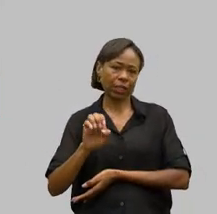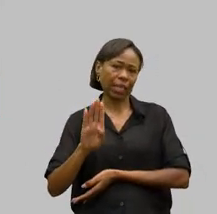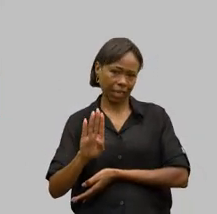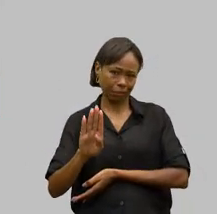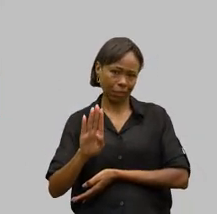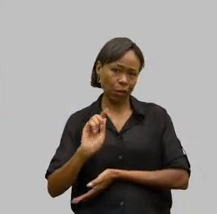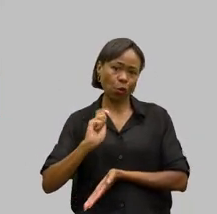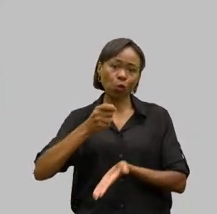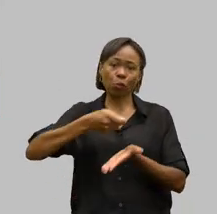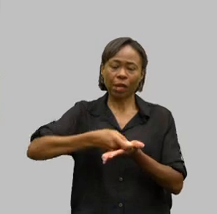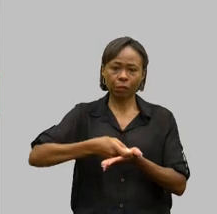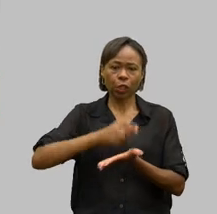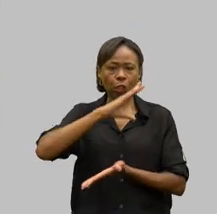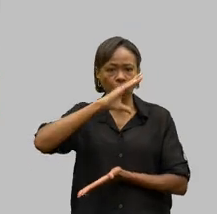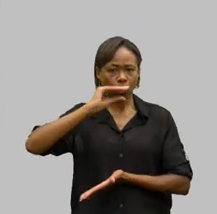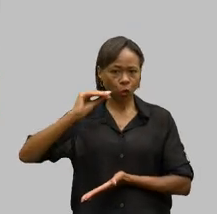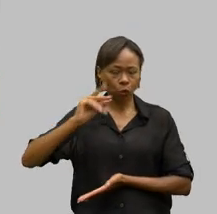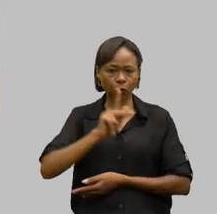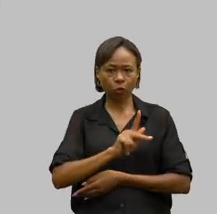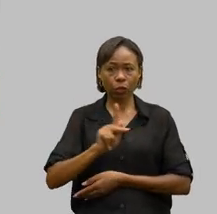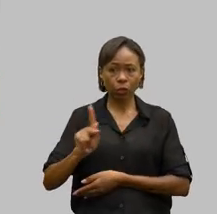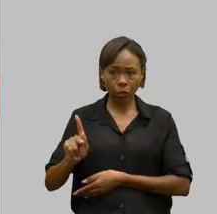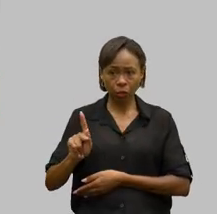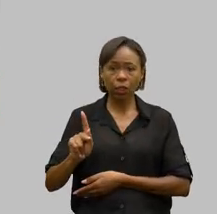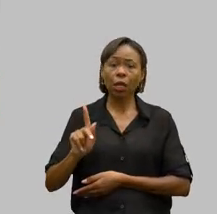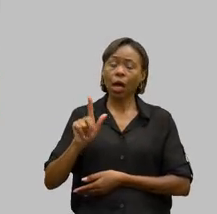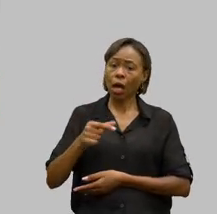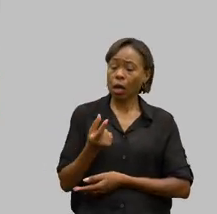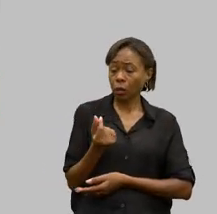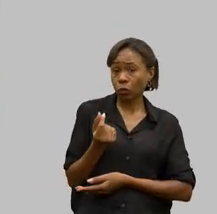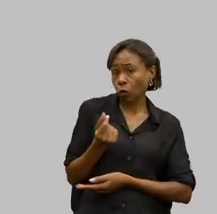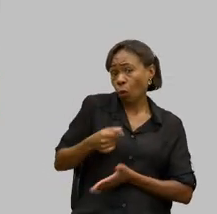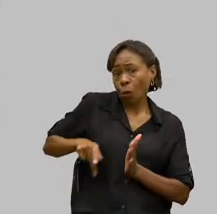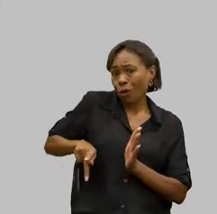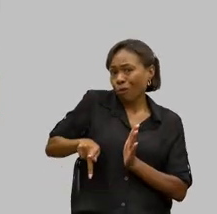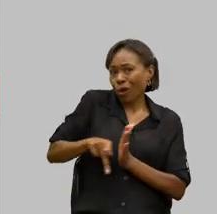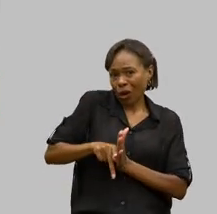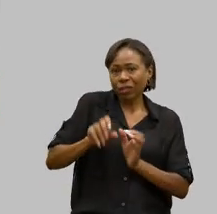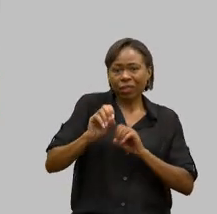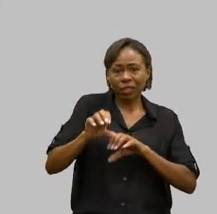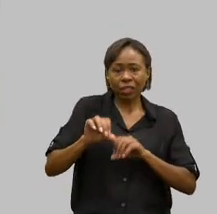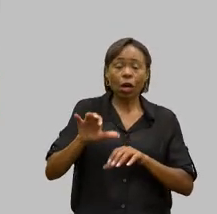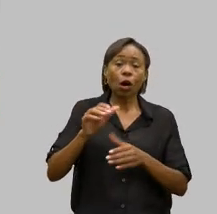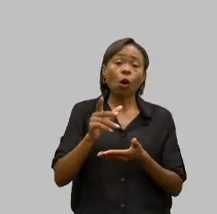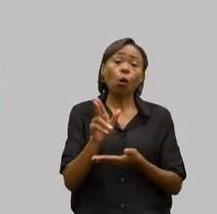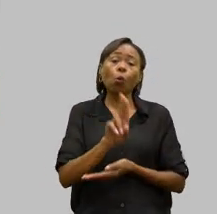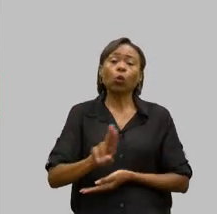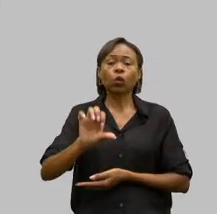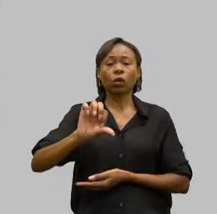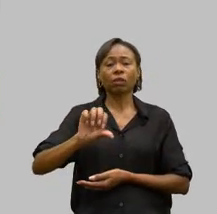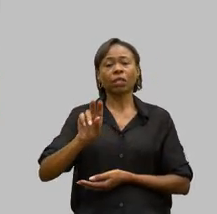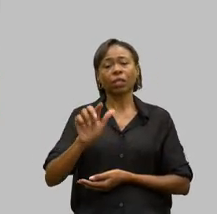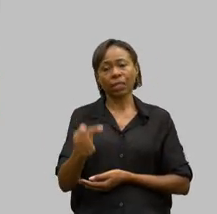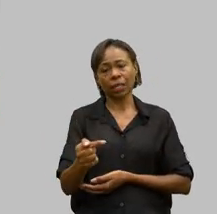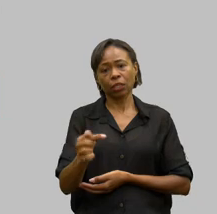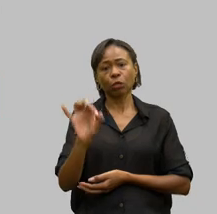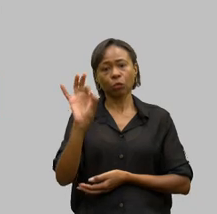Ou seja, o Fundeb, Recurso de Fundo da Educação, foi utilizado 97% dele para pagar a folha